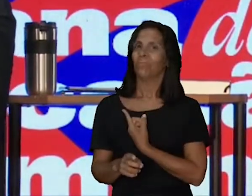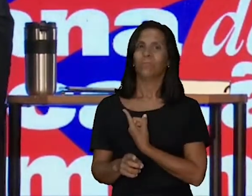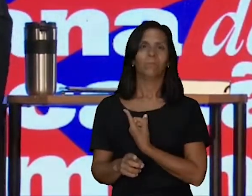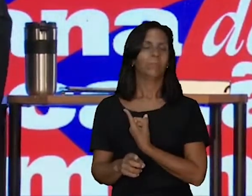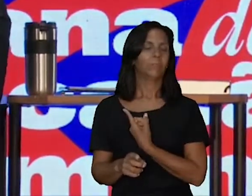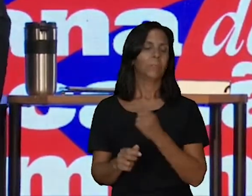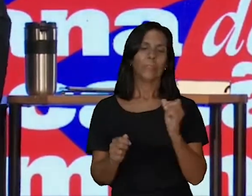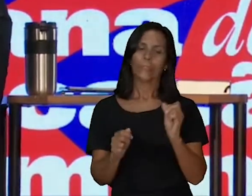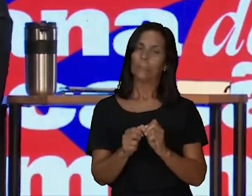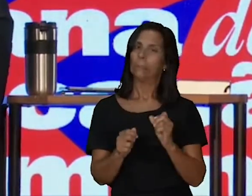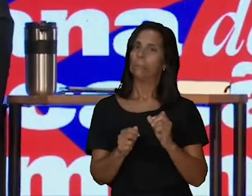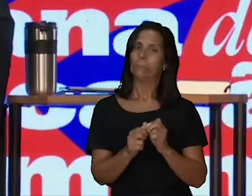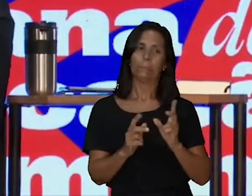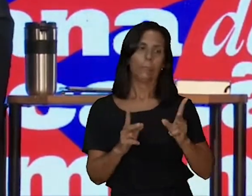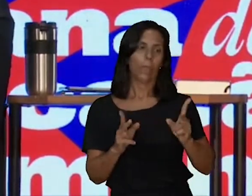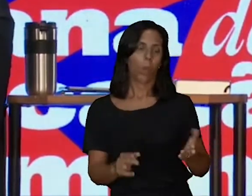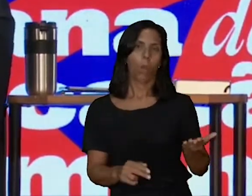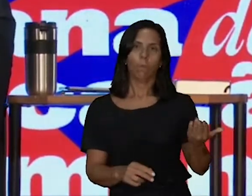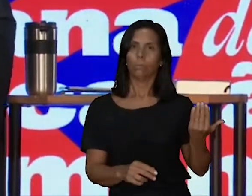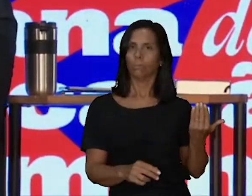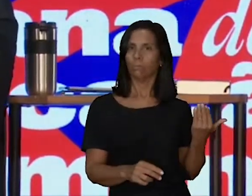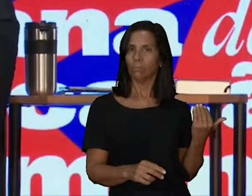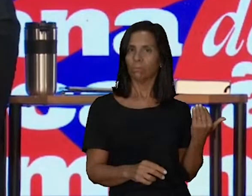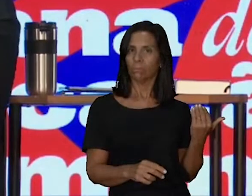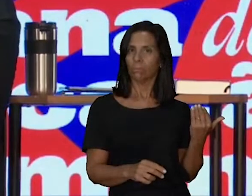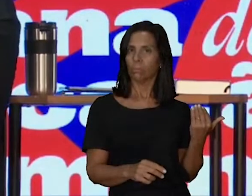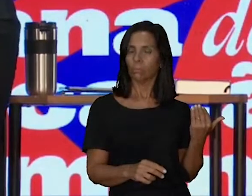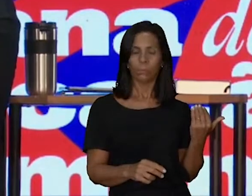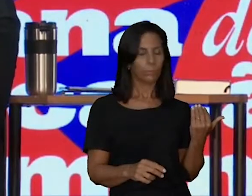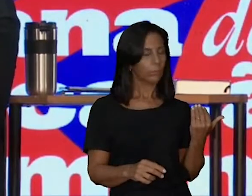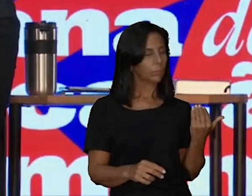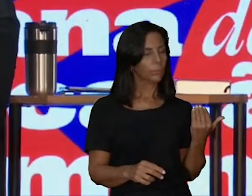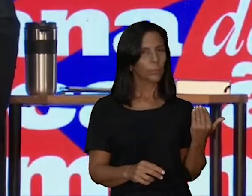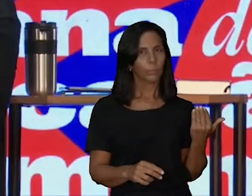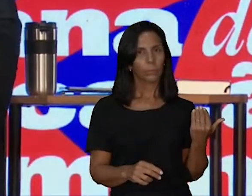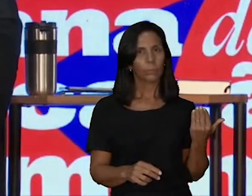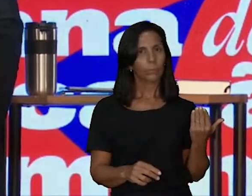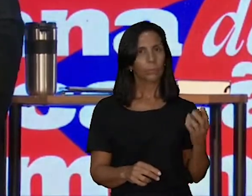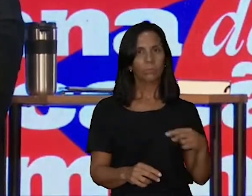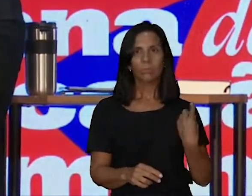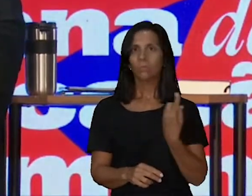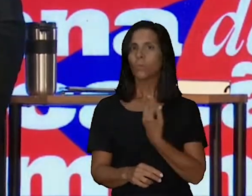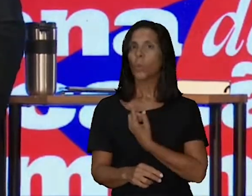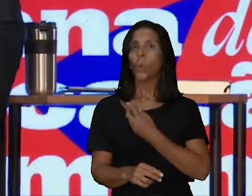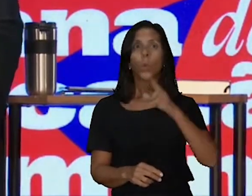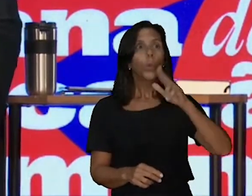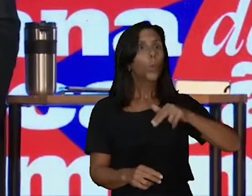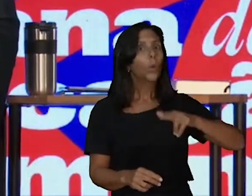algo tão barato quanto a política. Nós não vamos nunca mais descer tão